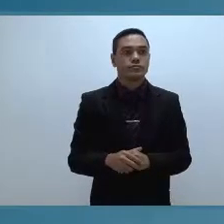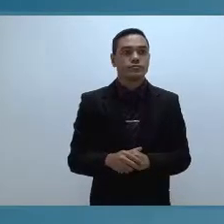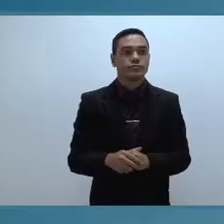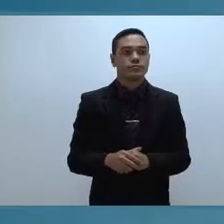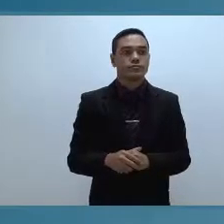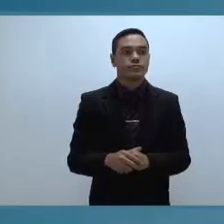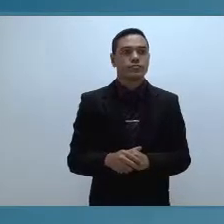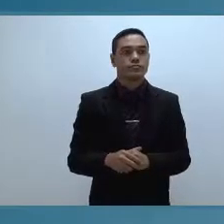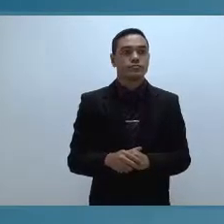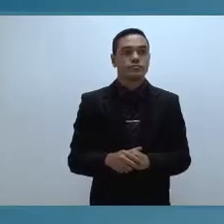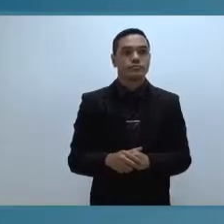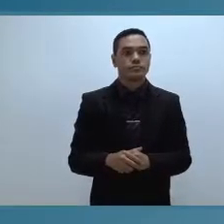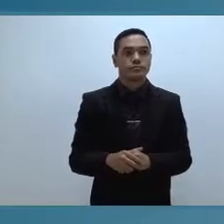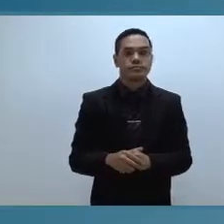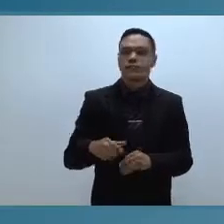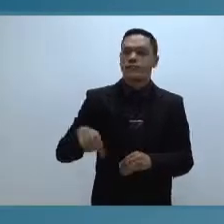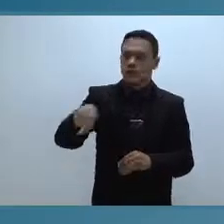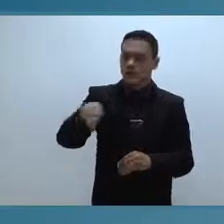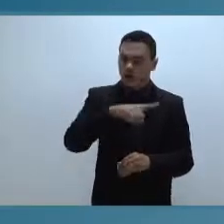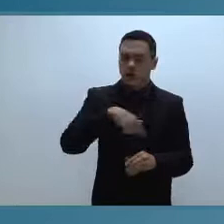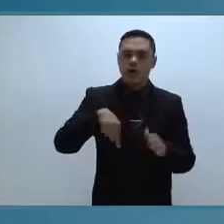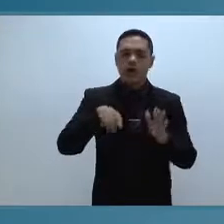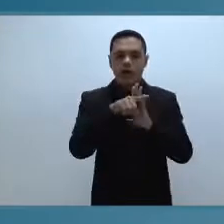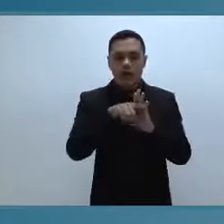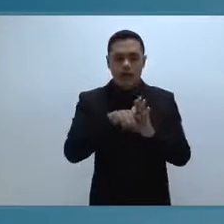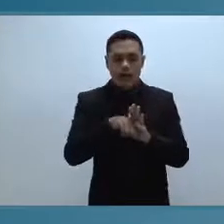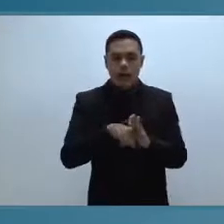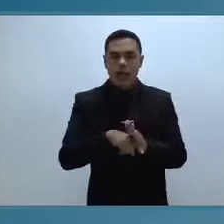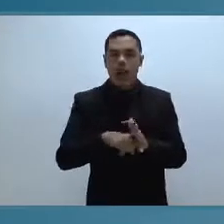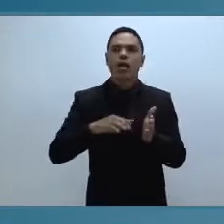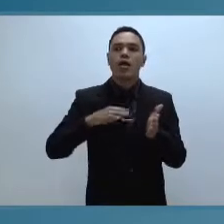já analisamos e definimos vários pedidos,